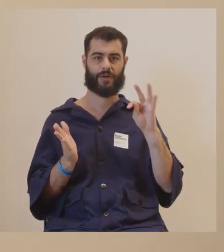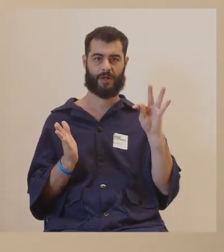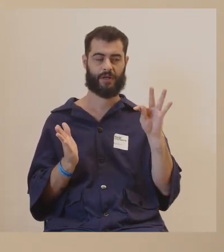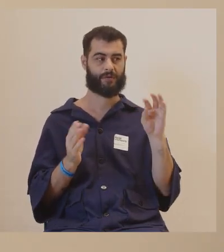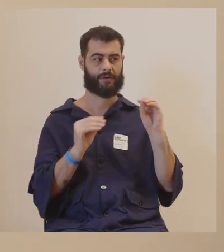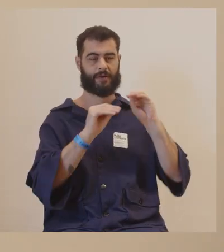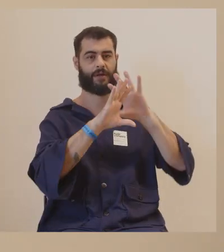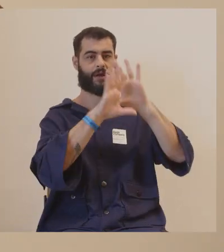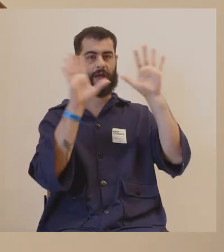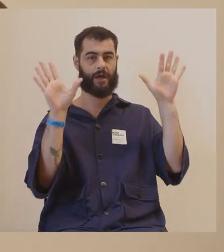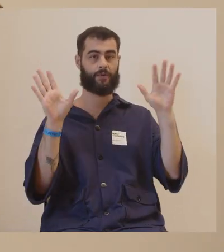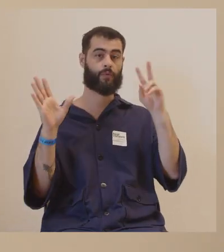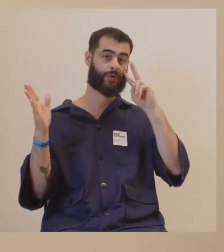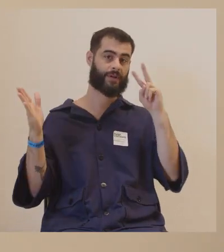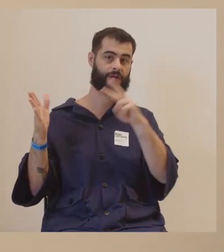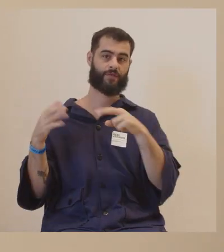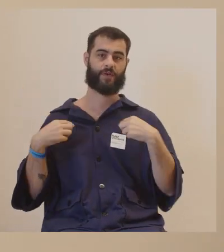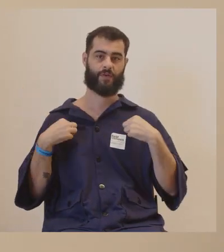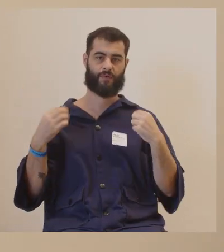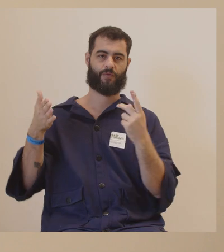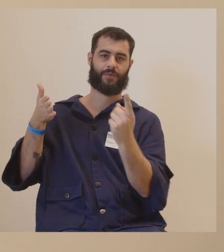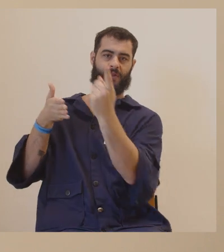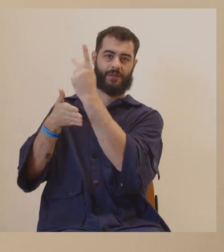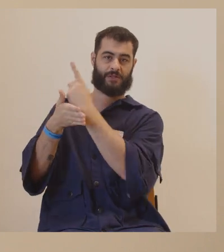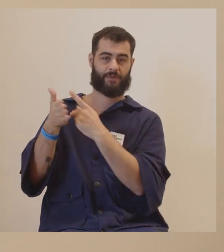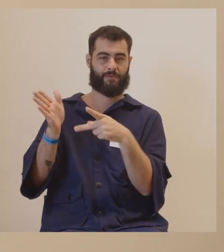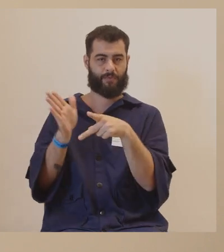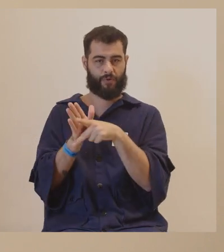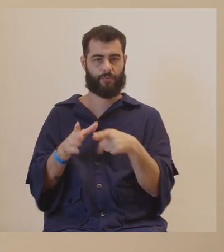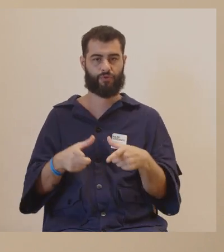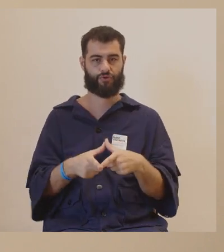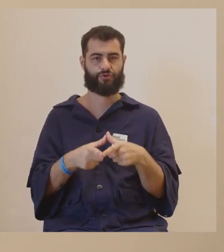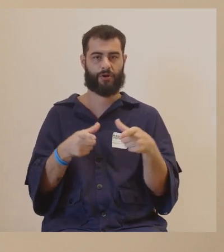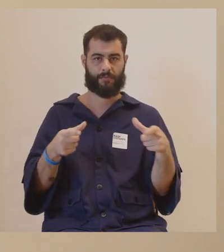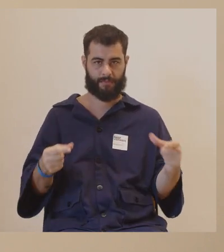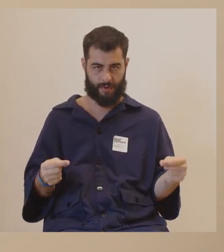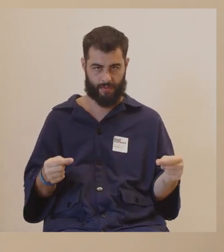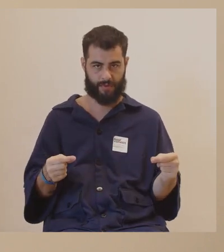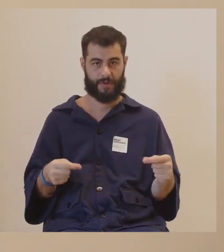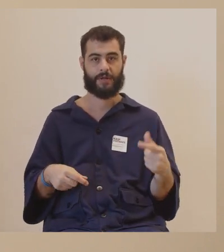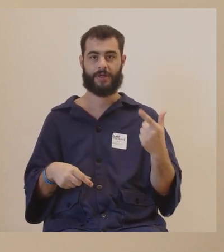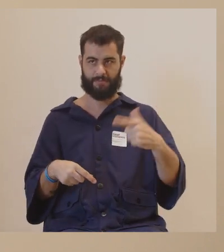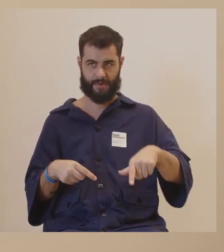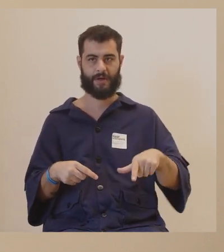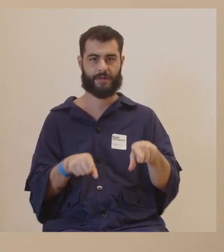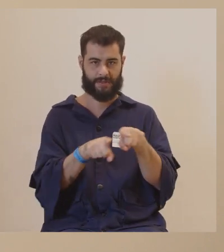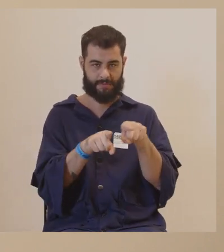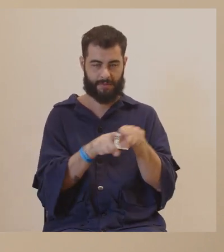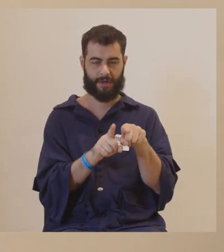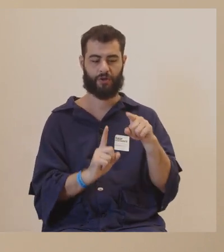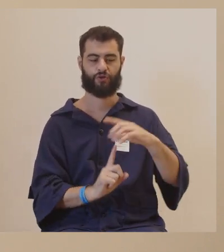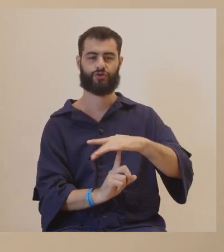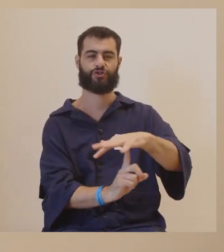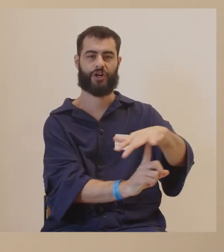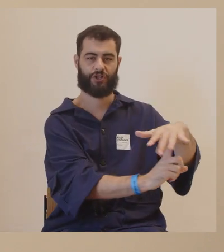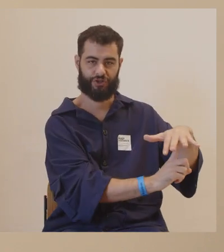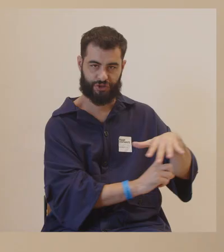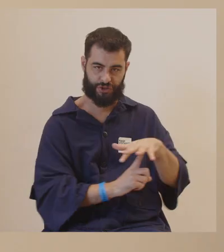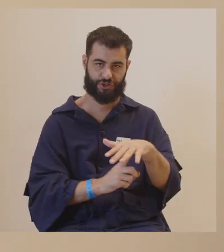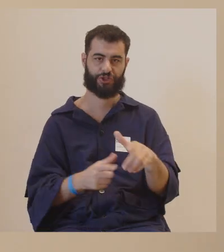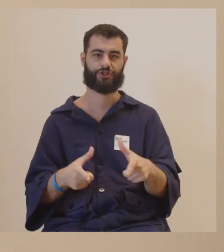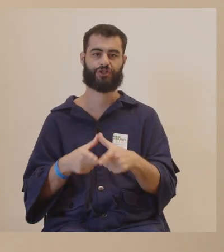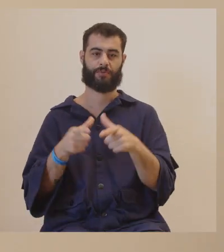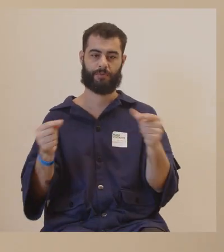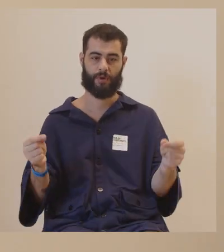suas estampas japonesas, mas também o seu jardim e a sua coleção de estampas japonesas